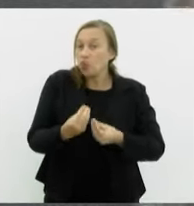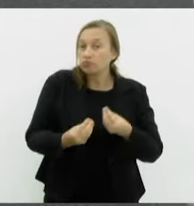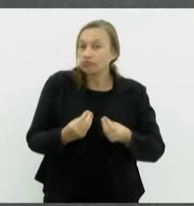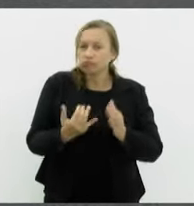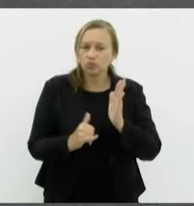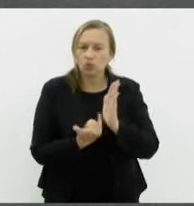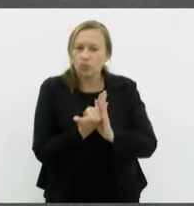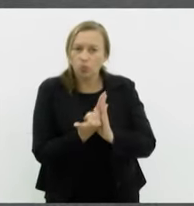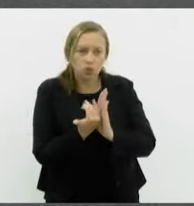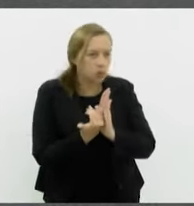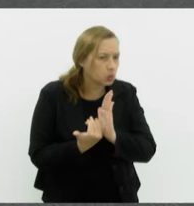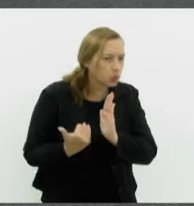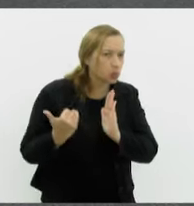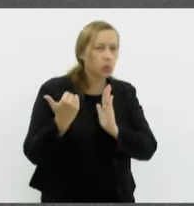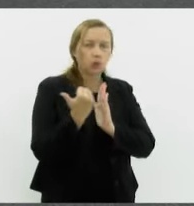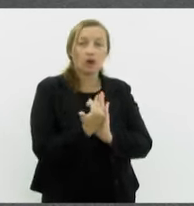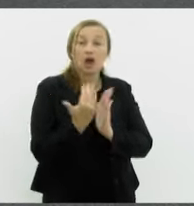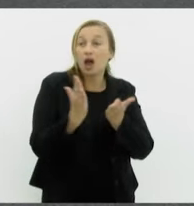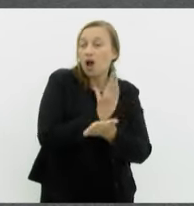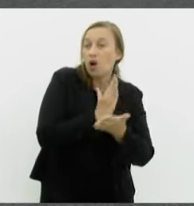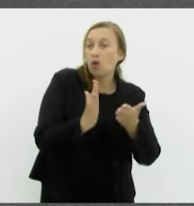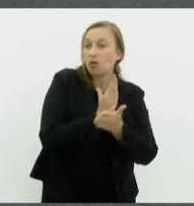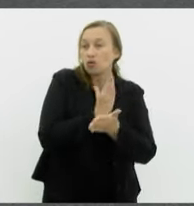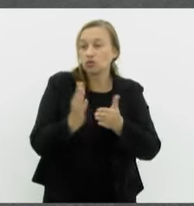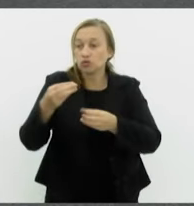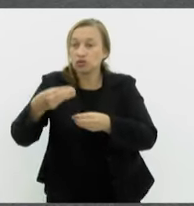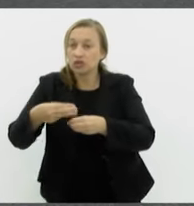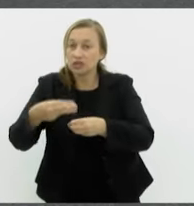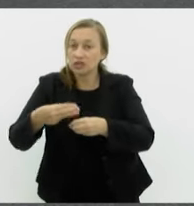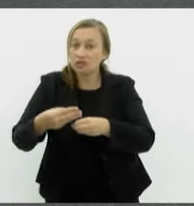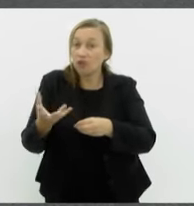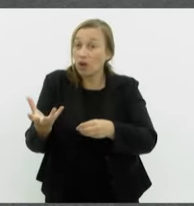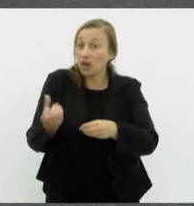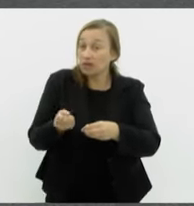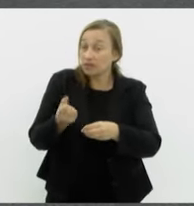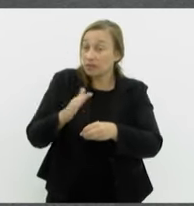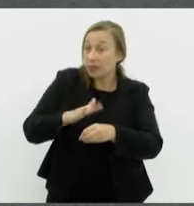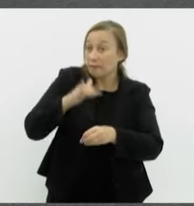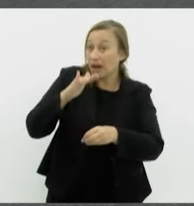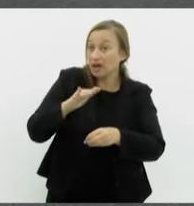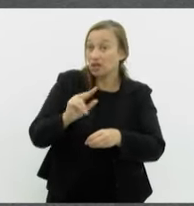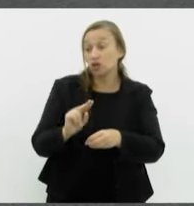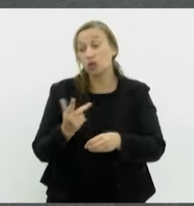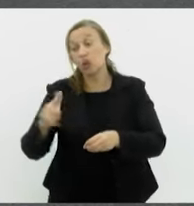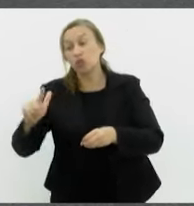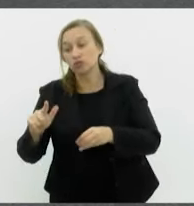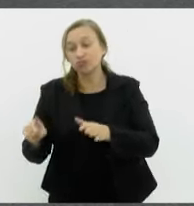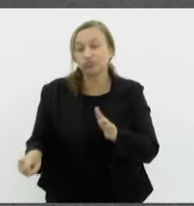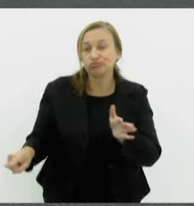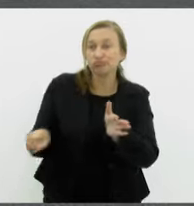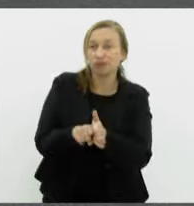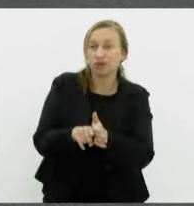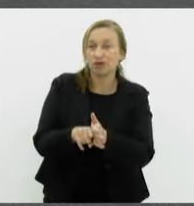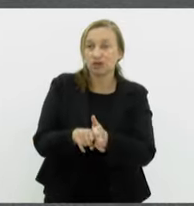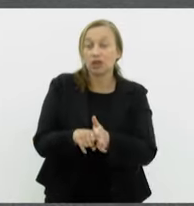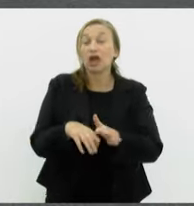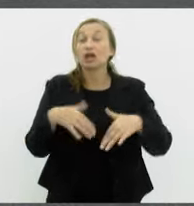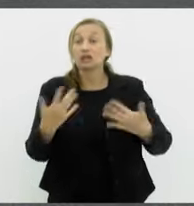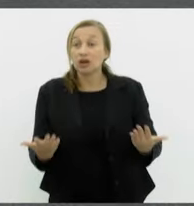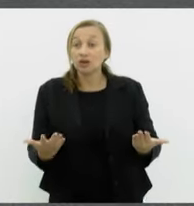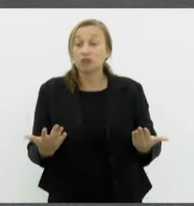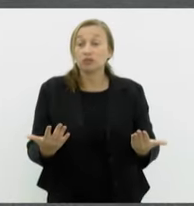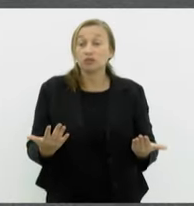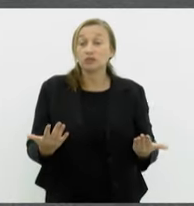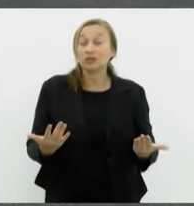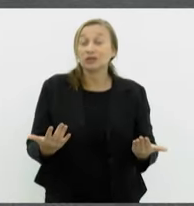aumenta, alguns municípios vão ganhar mais e outros vão ganhar a menos. Então, a gente cria um mecanismo